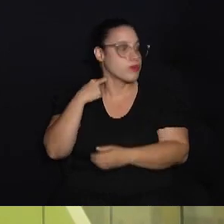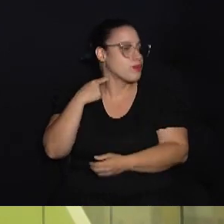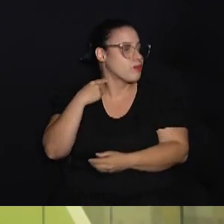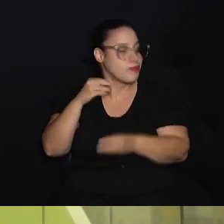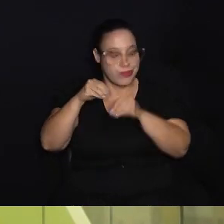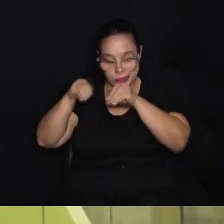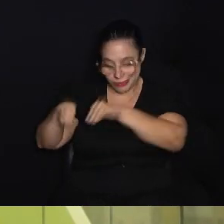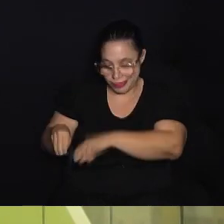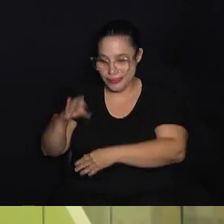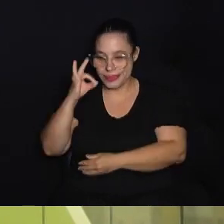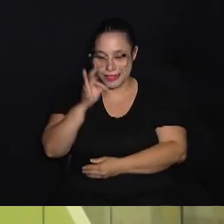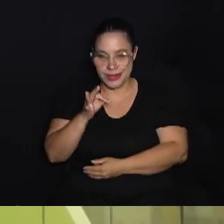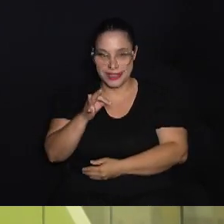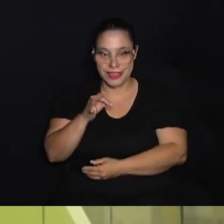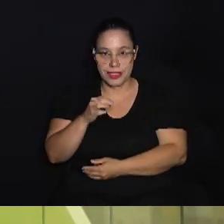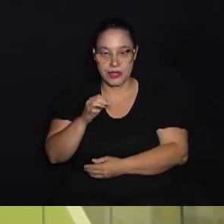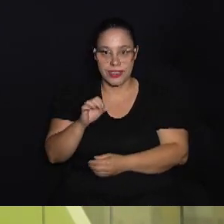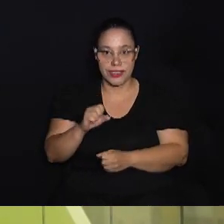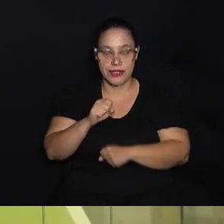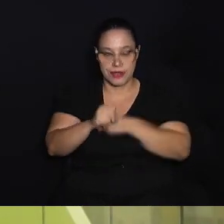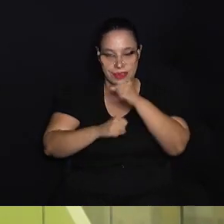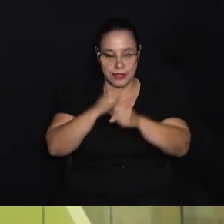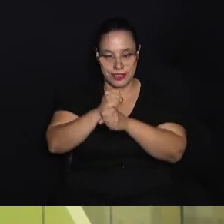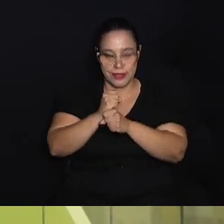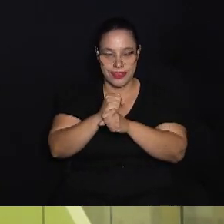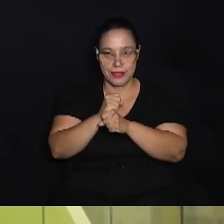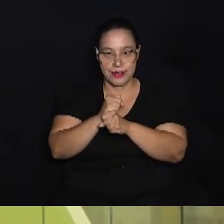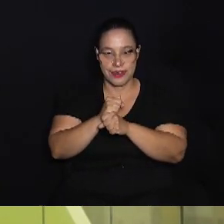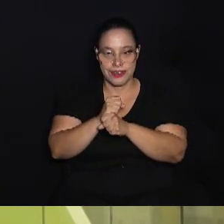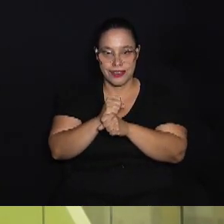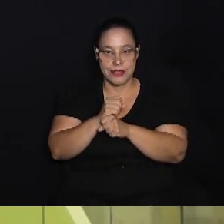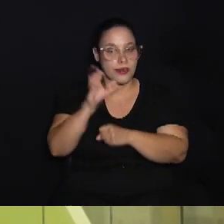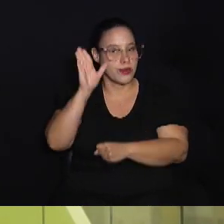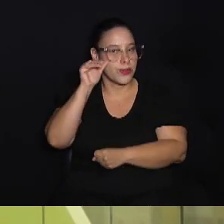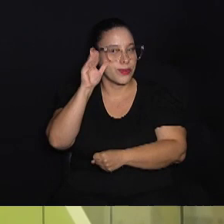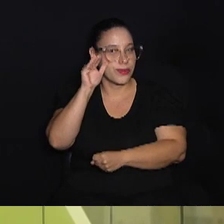agora do nosso lixo, do nosso descarte correto, a gente vai para o nosso